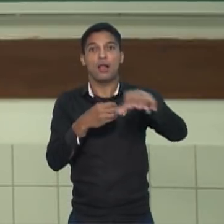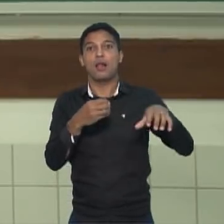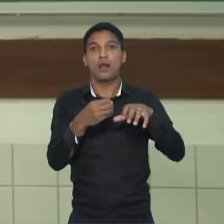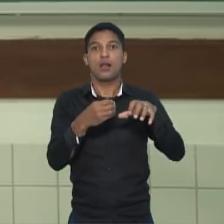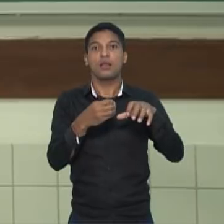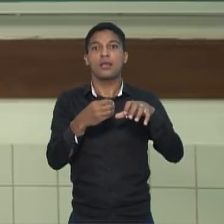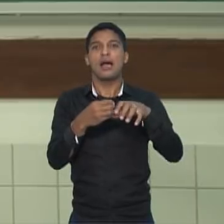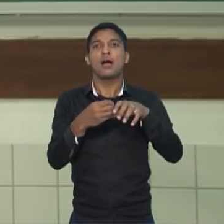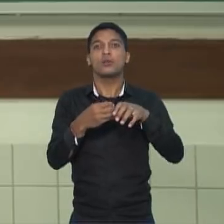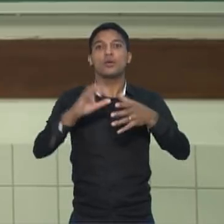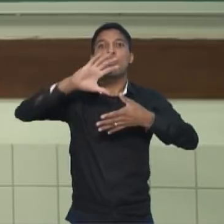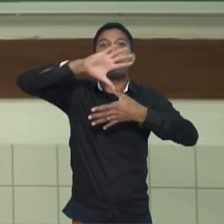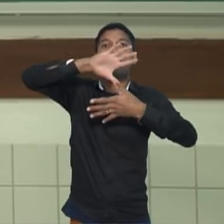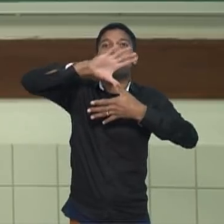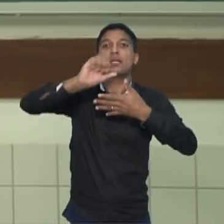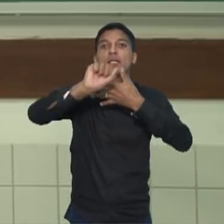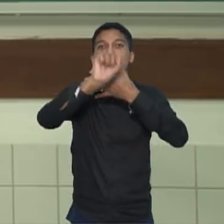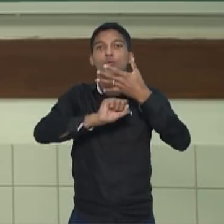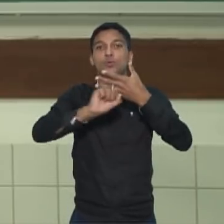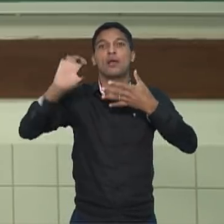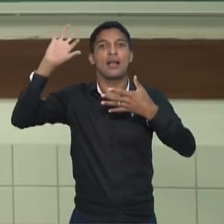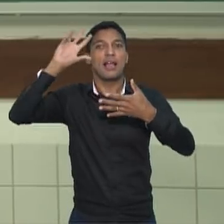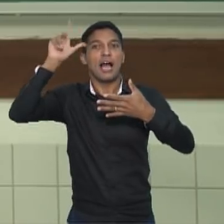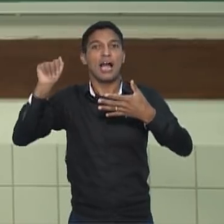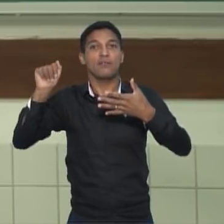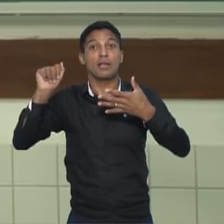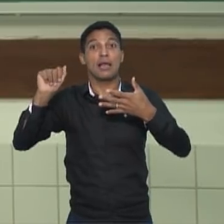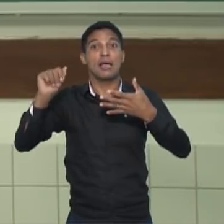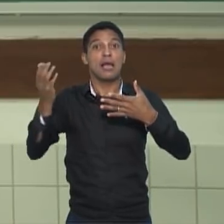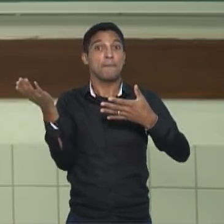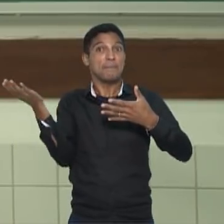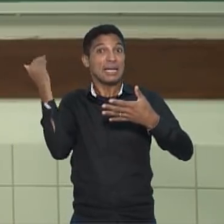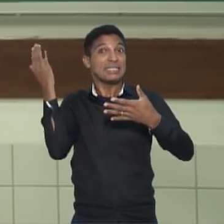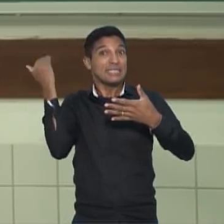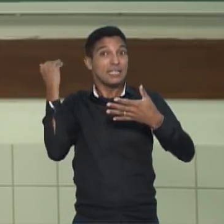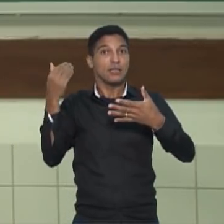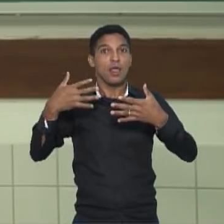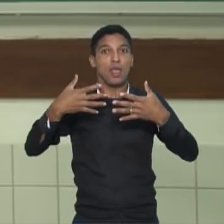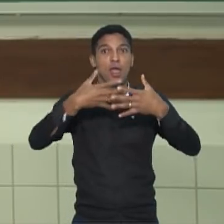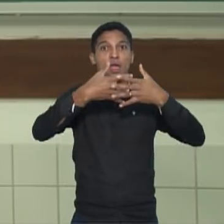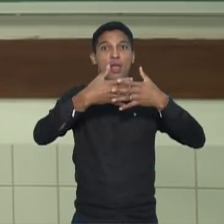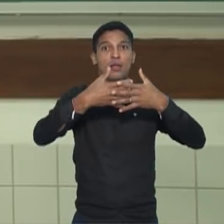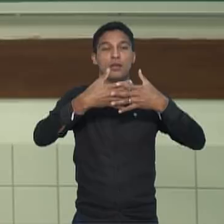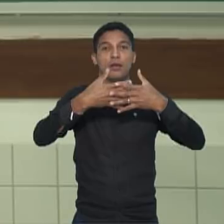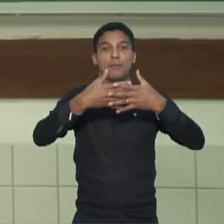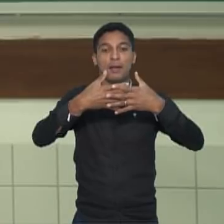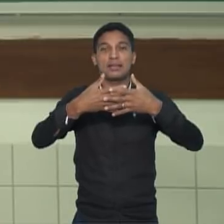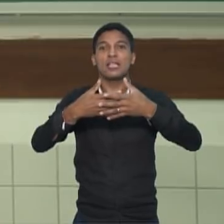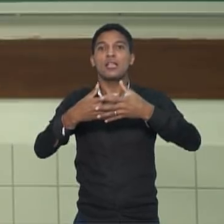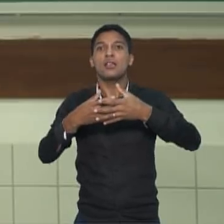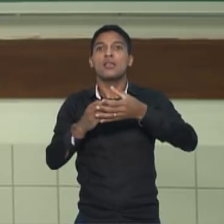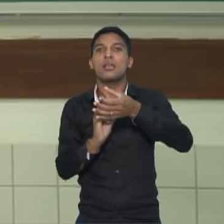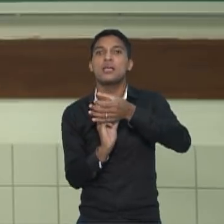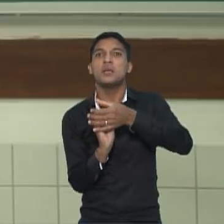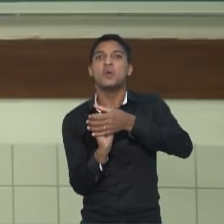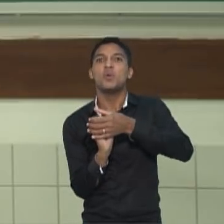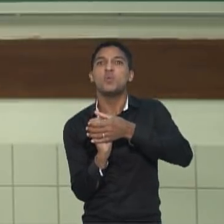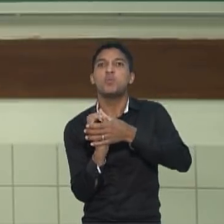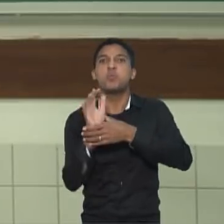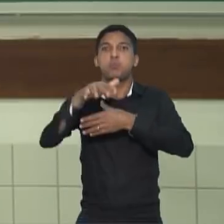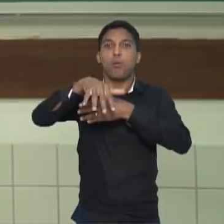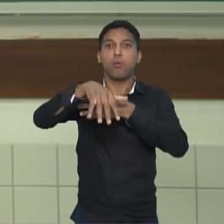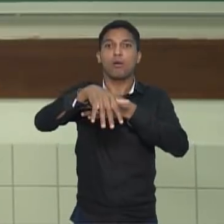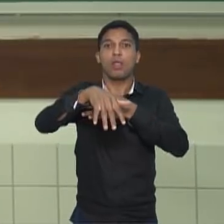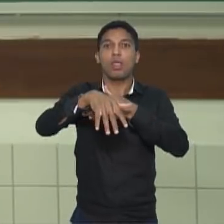tectônicas, Gondwana, Laurásia, Pangeia, então lembram que as placas eram todas